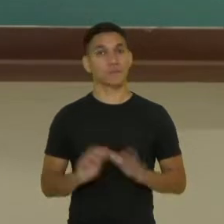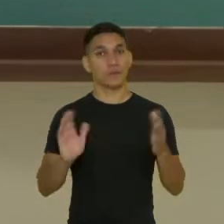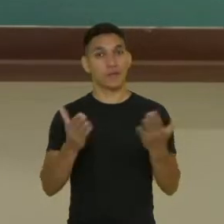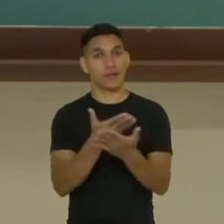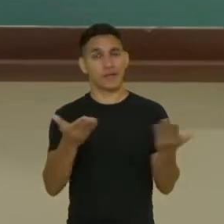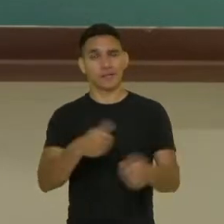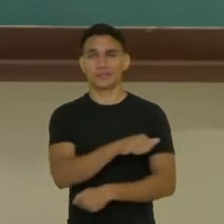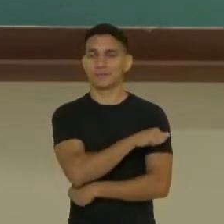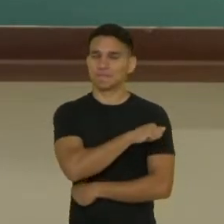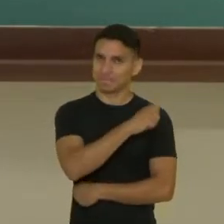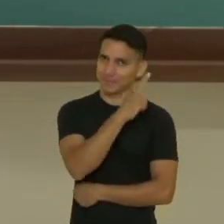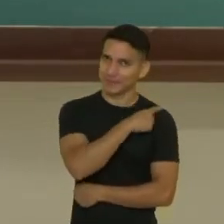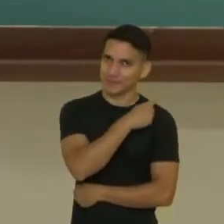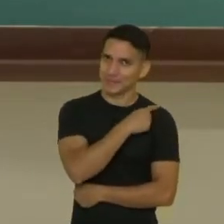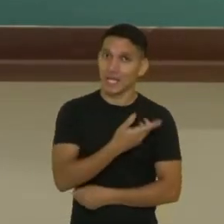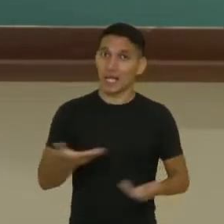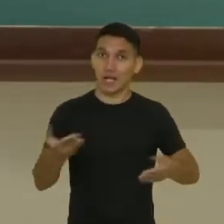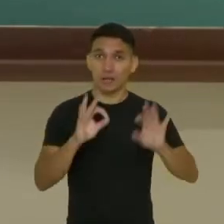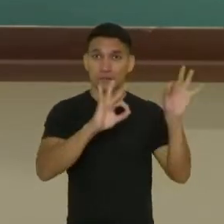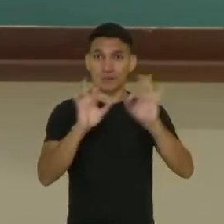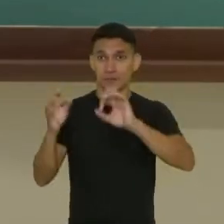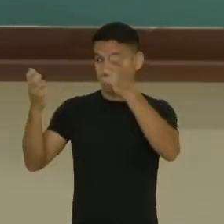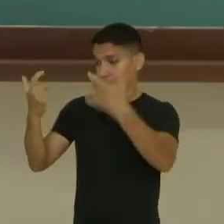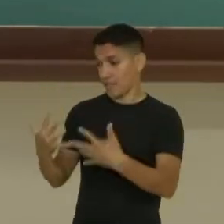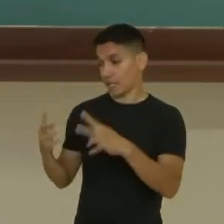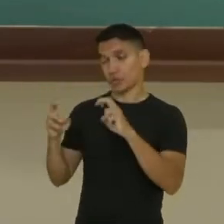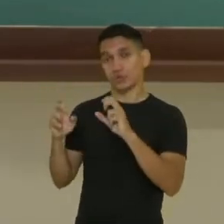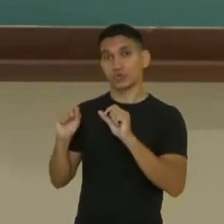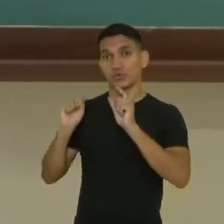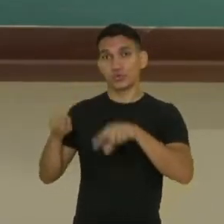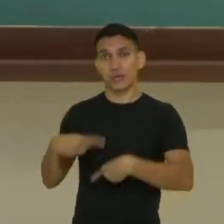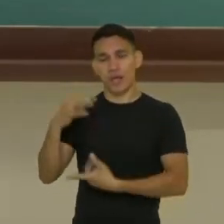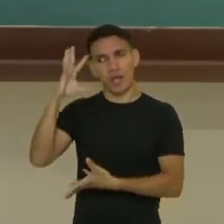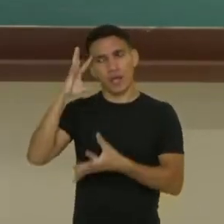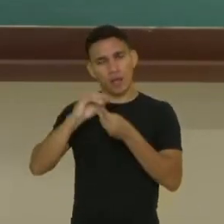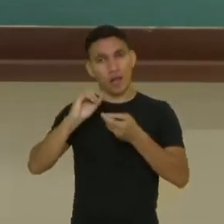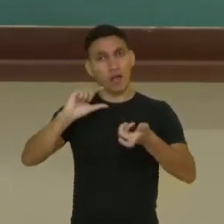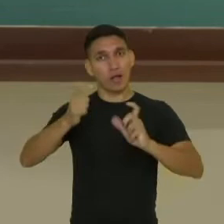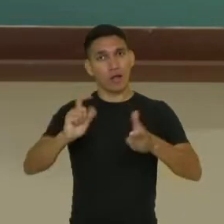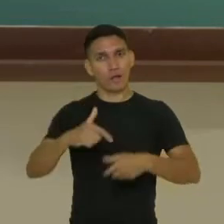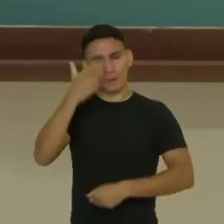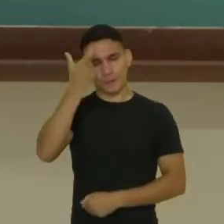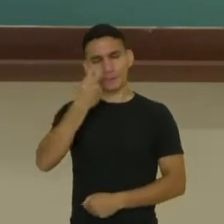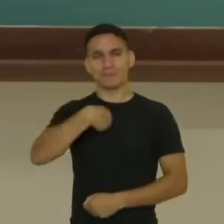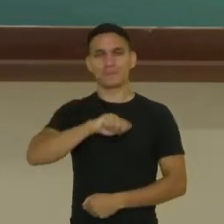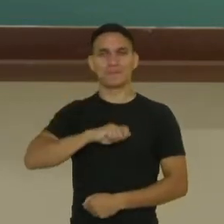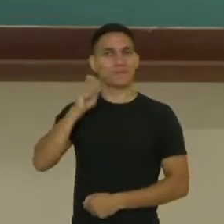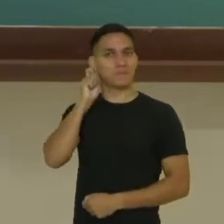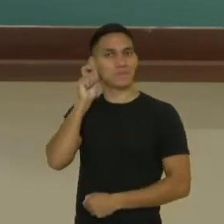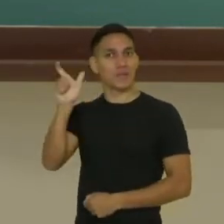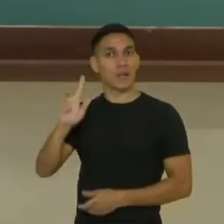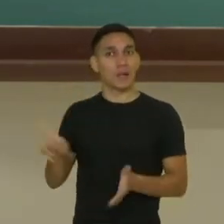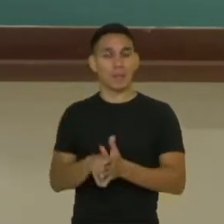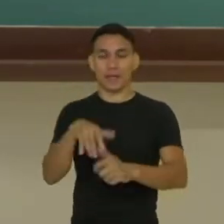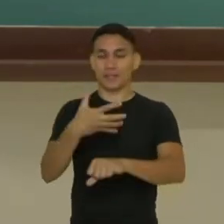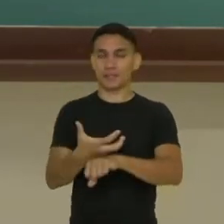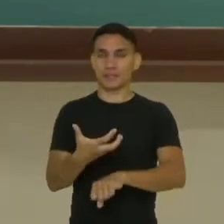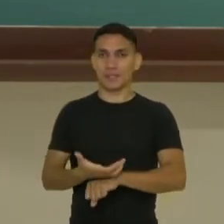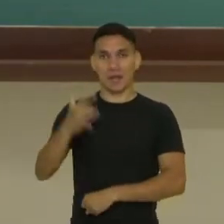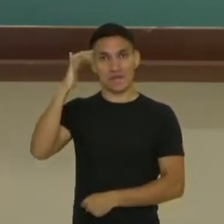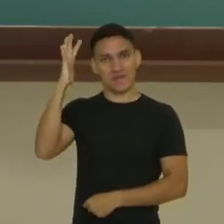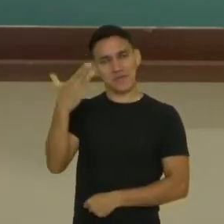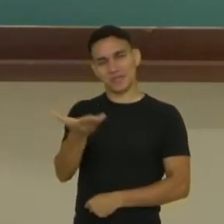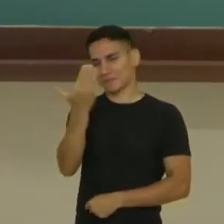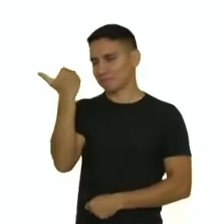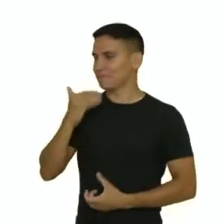Olá, estudante da primeira série. Neste vídeo nós vamos falar sobre lógica aristotélica. Sou a professora Carol, professora de filosofia, então